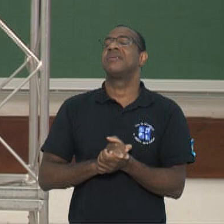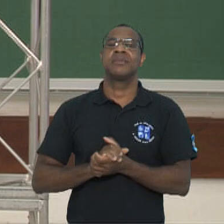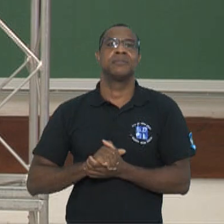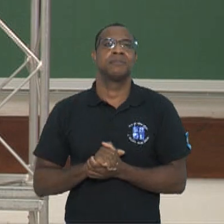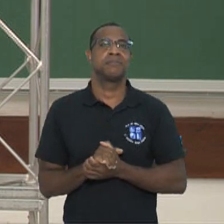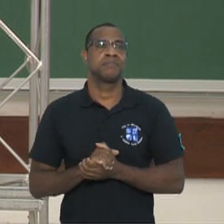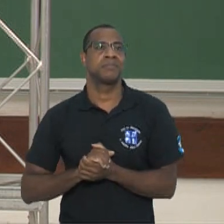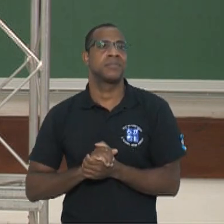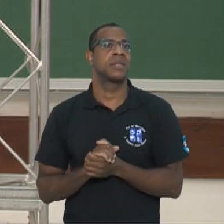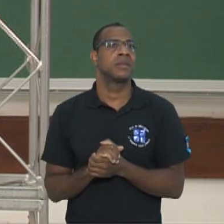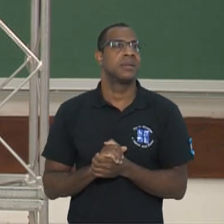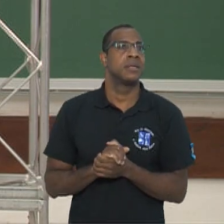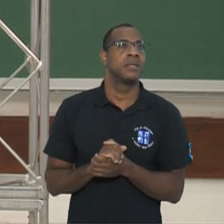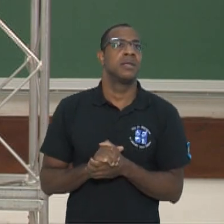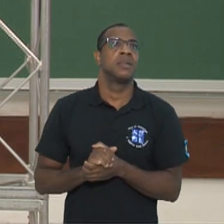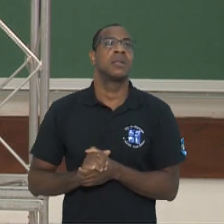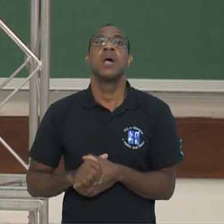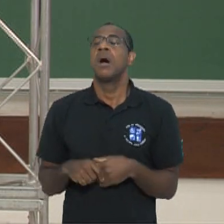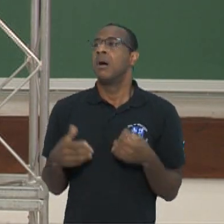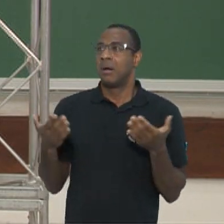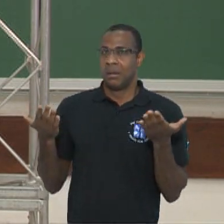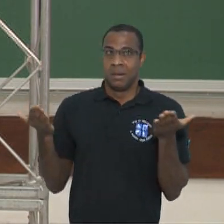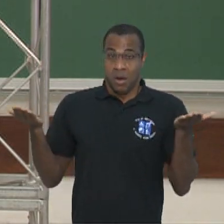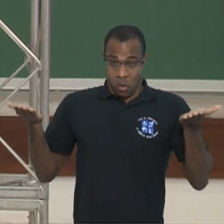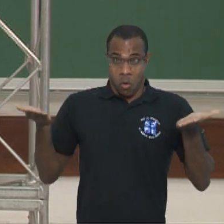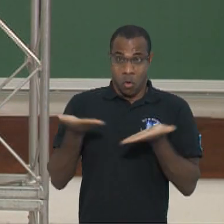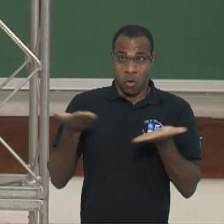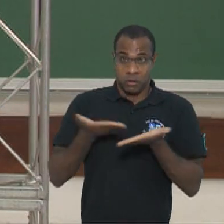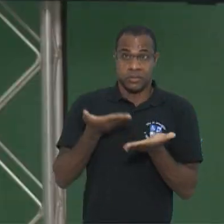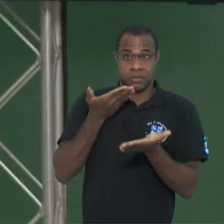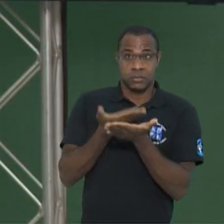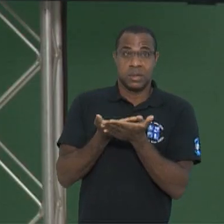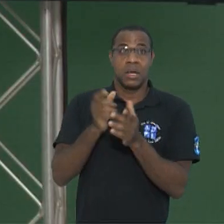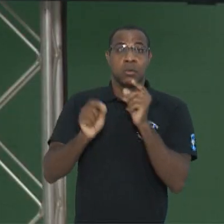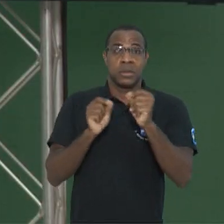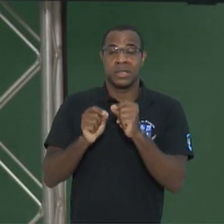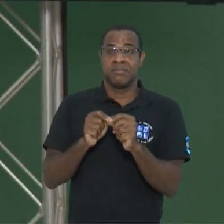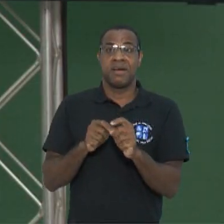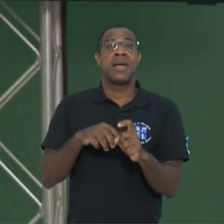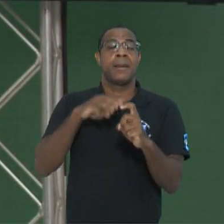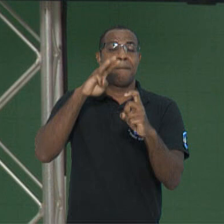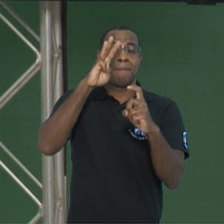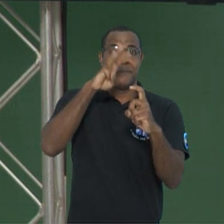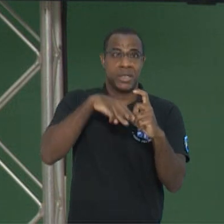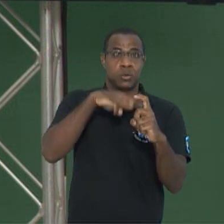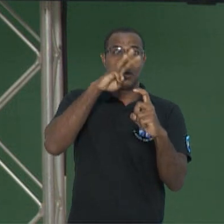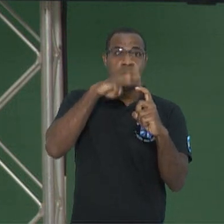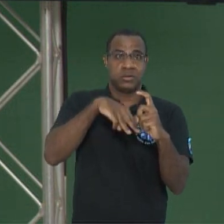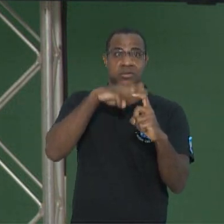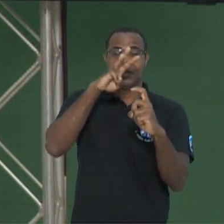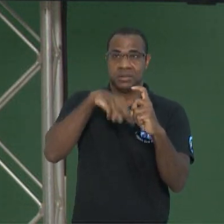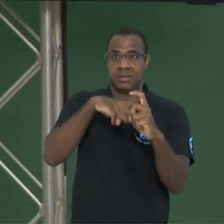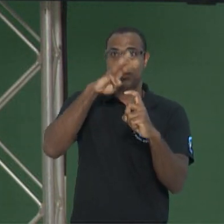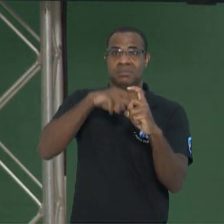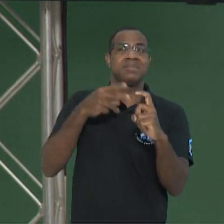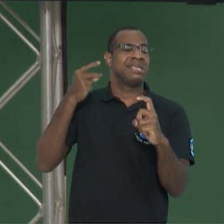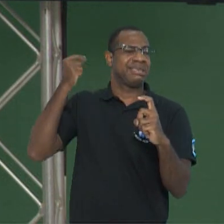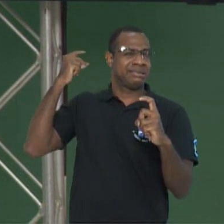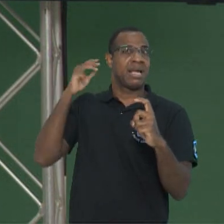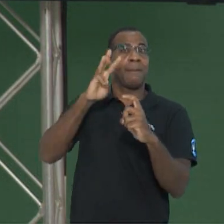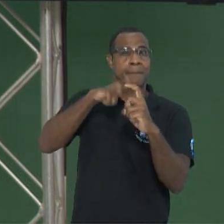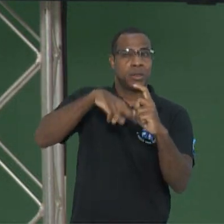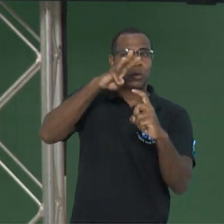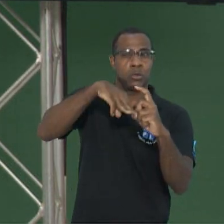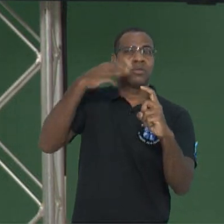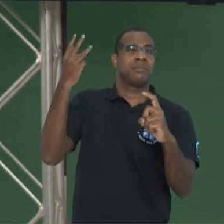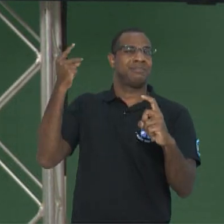região. E na aula, hoje vocês vão estudar comigo a mitologia no Egito Antigo. Ó, aqui os meus gifs aqui, que bacana. Tá achando o quê? Que a aula